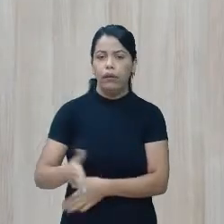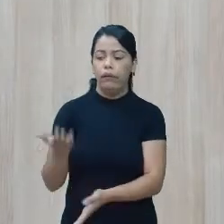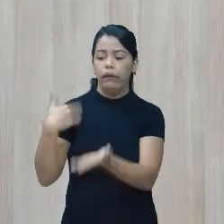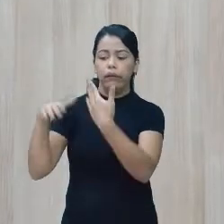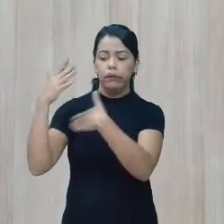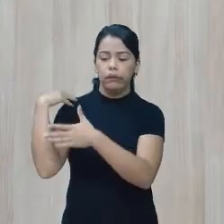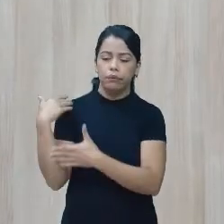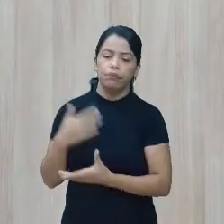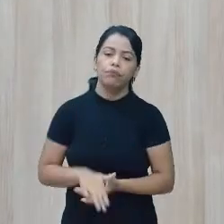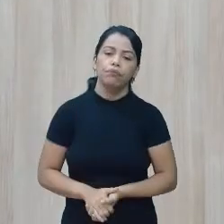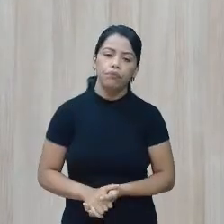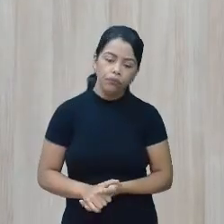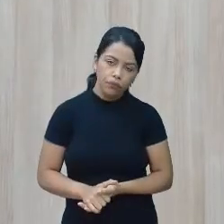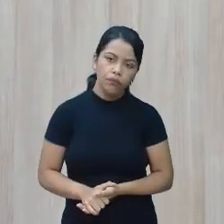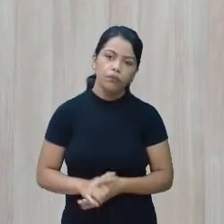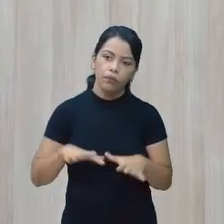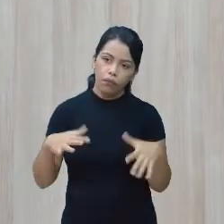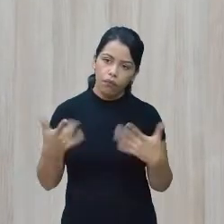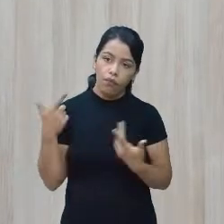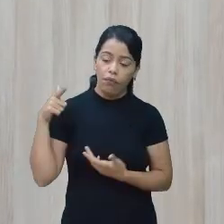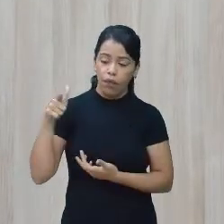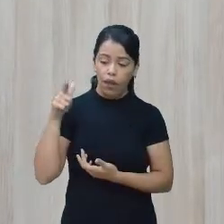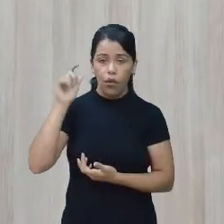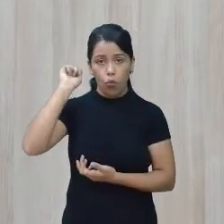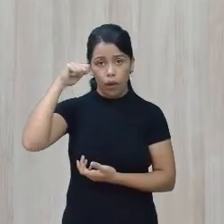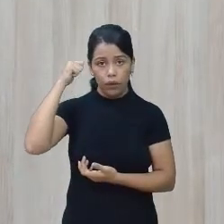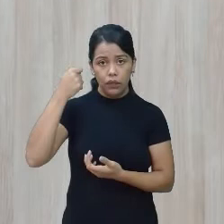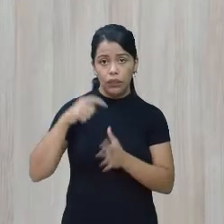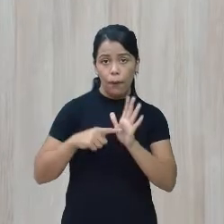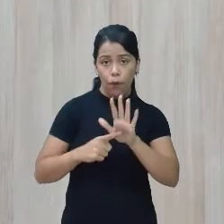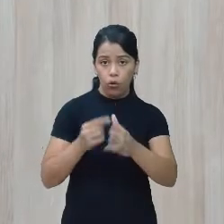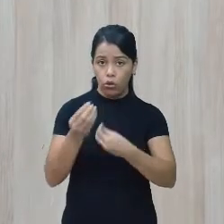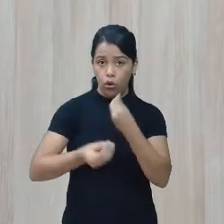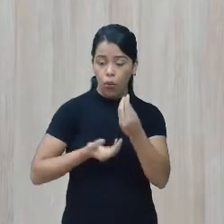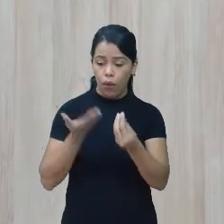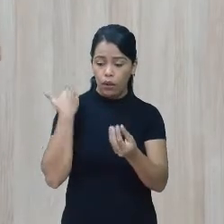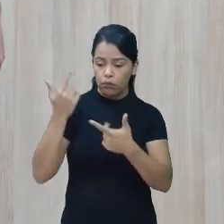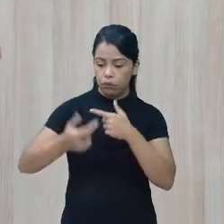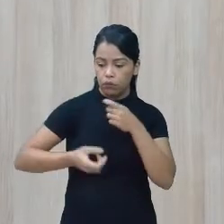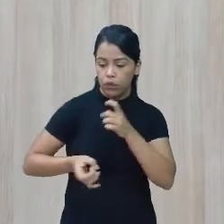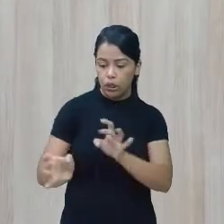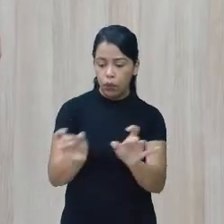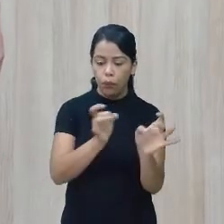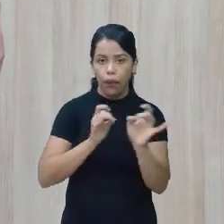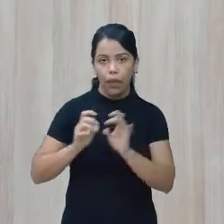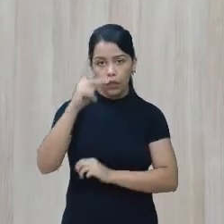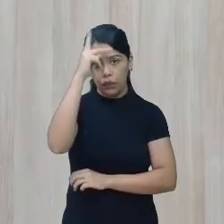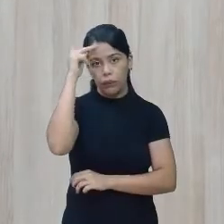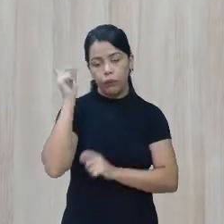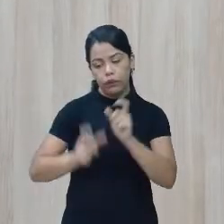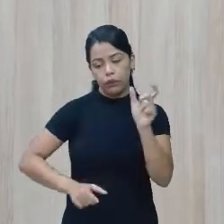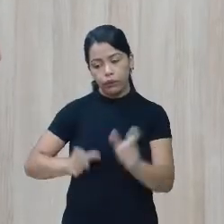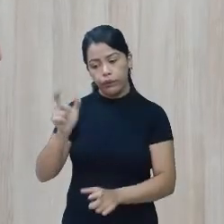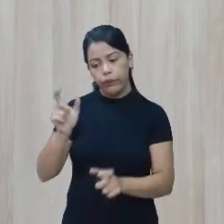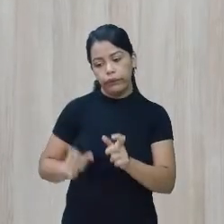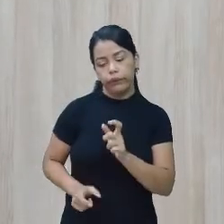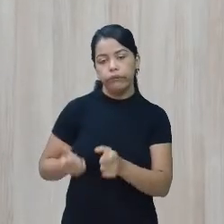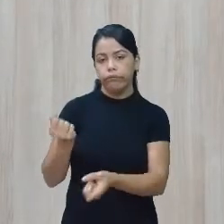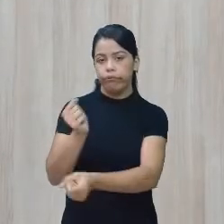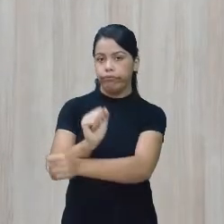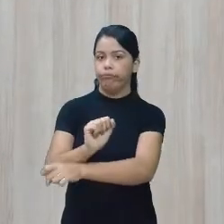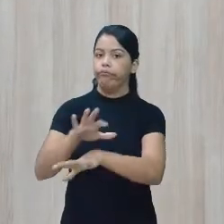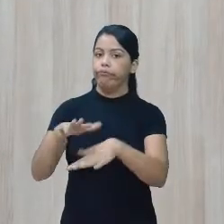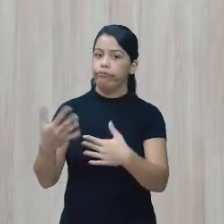a gente um pouco dessa dimensão de como era o mercado de pessoas escravizadas e, claro, indica que no passado, pelo menos no